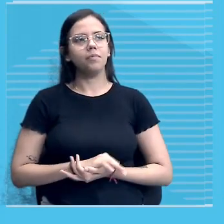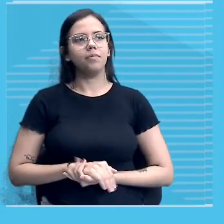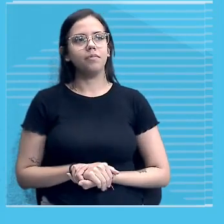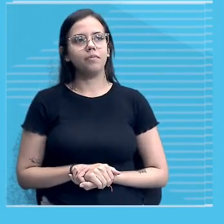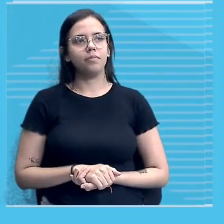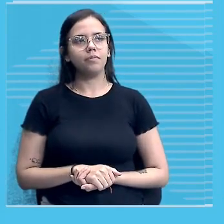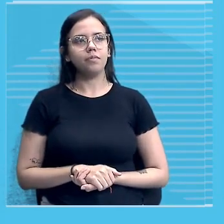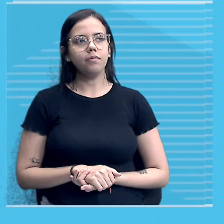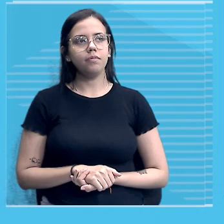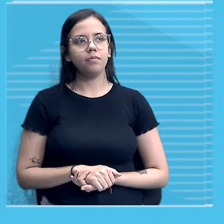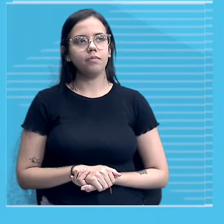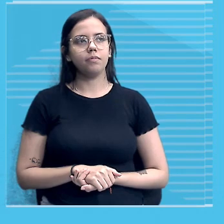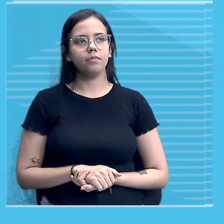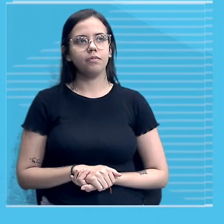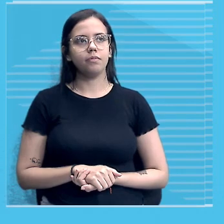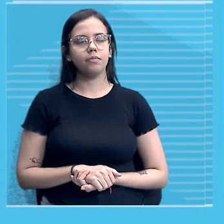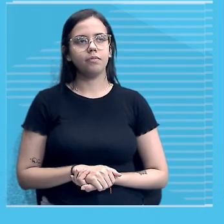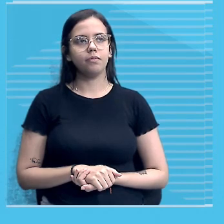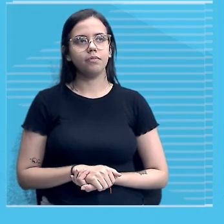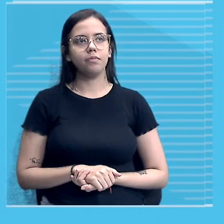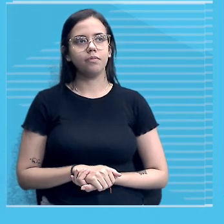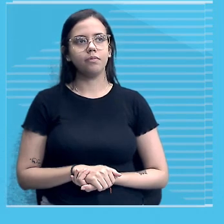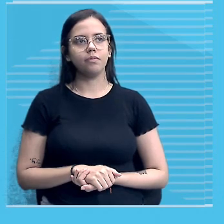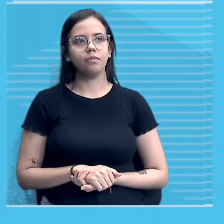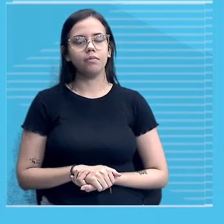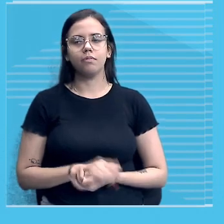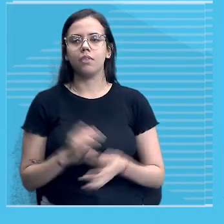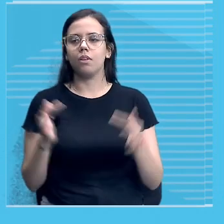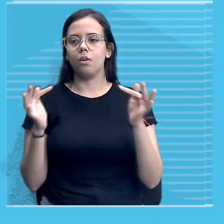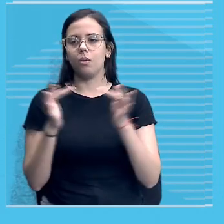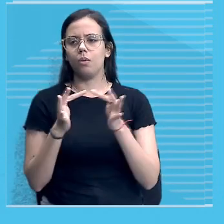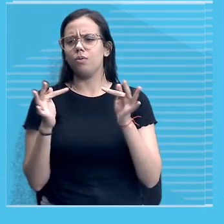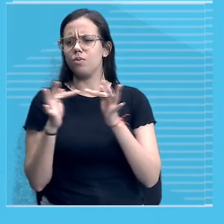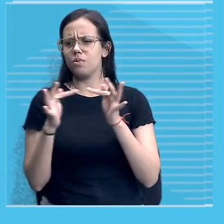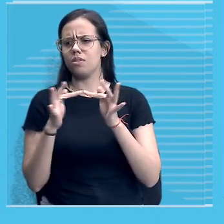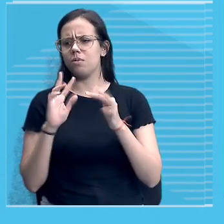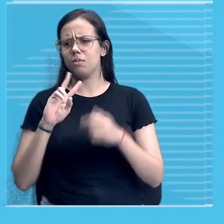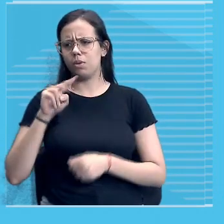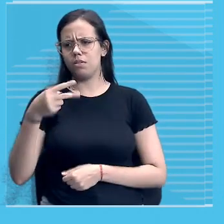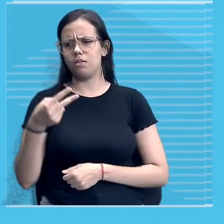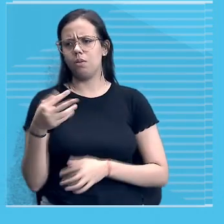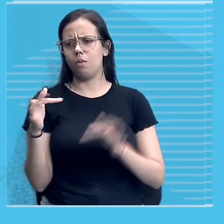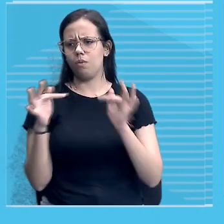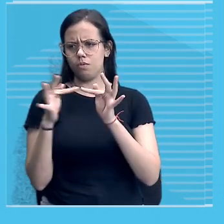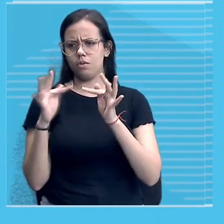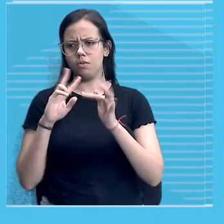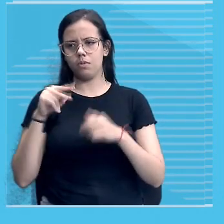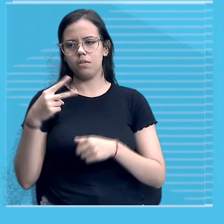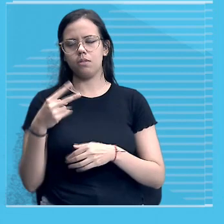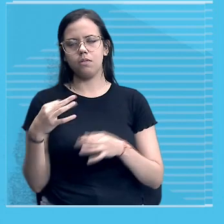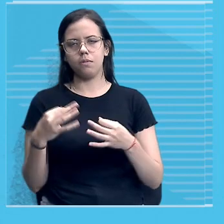E aí a função exponencial né gráfico de uma função exponencial